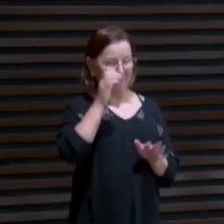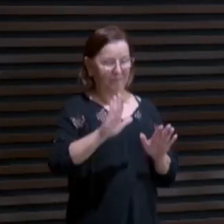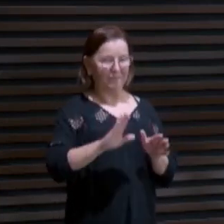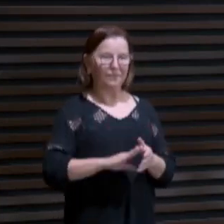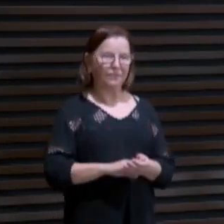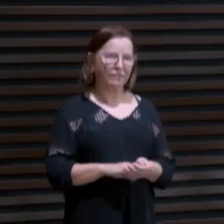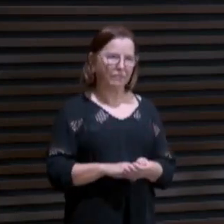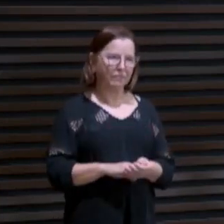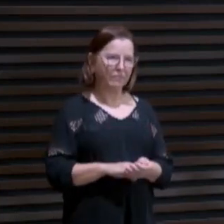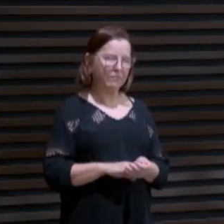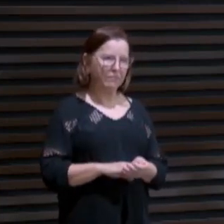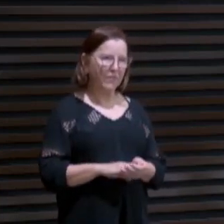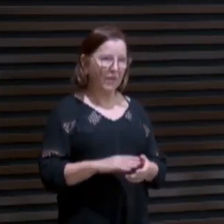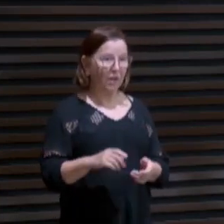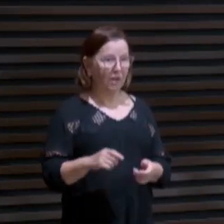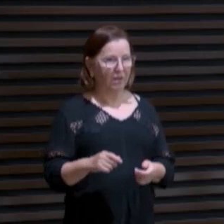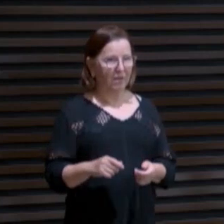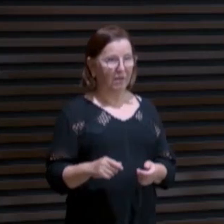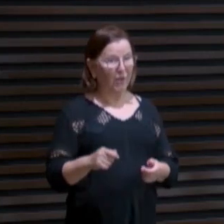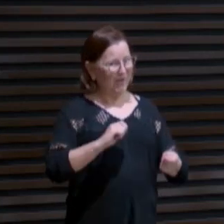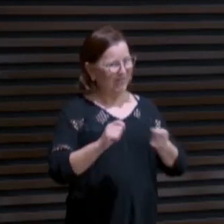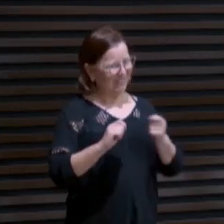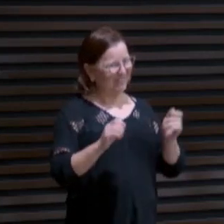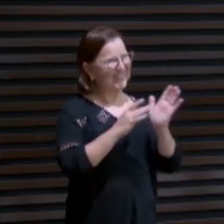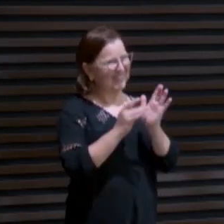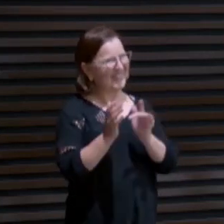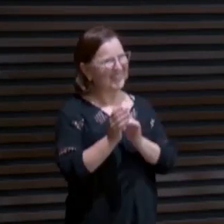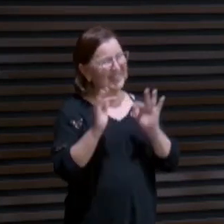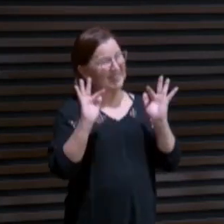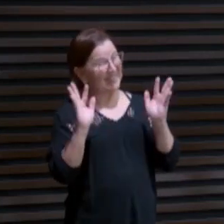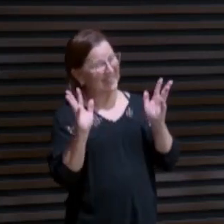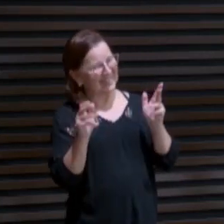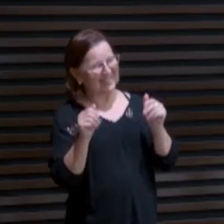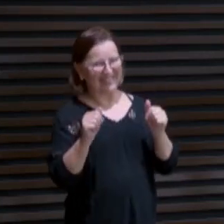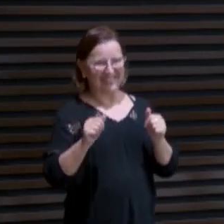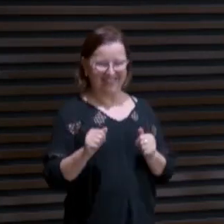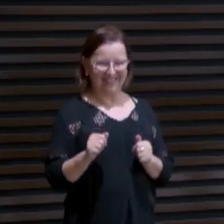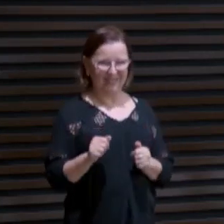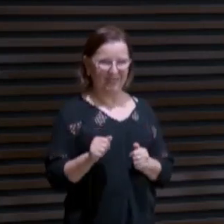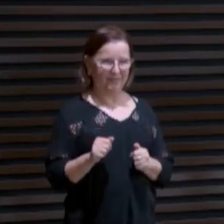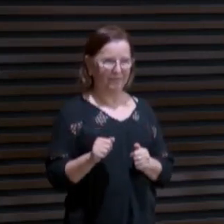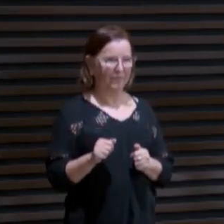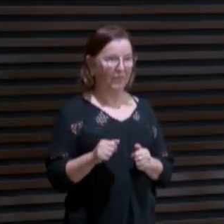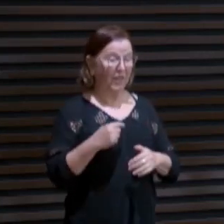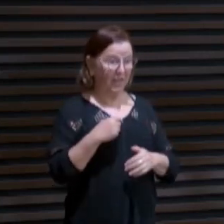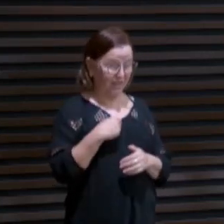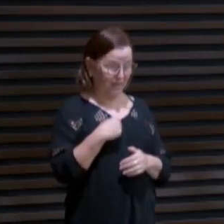O controle de Jesus é maravilhoso. Eu queria, na hora que eu estou